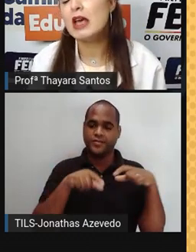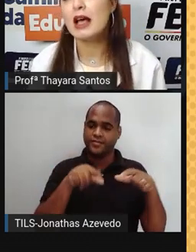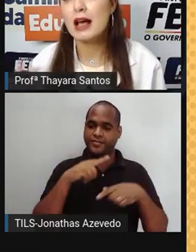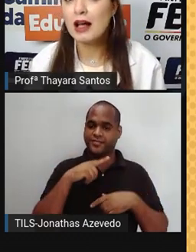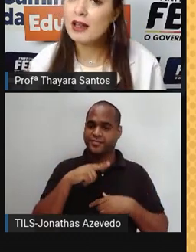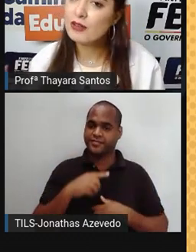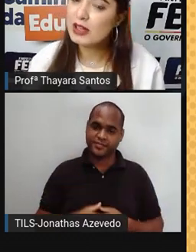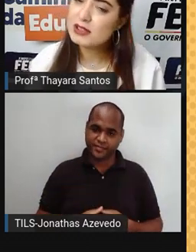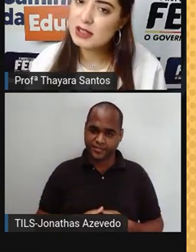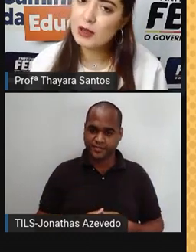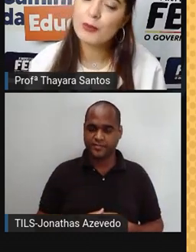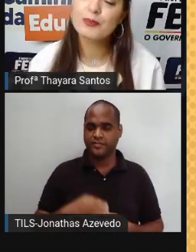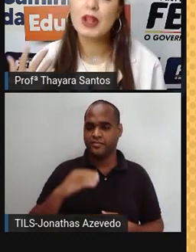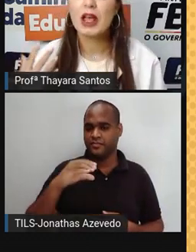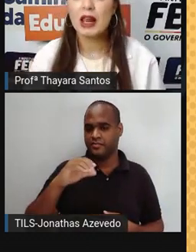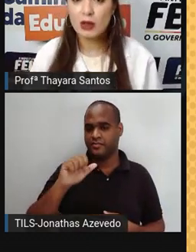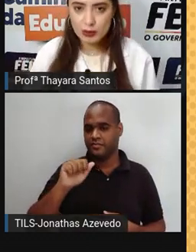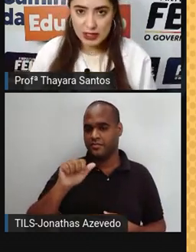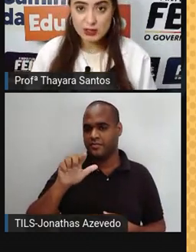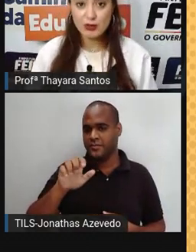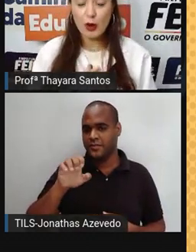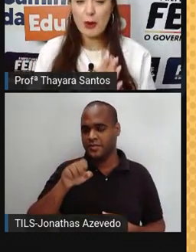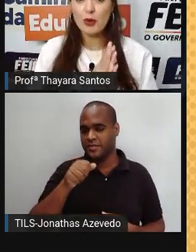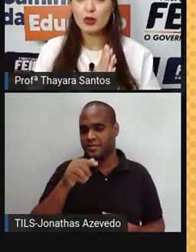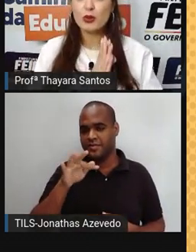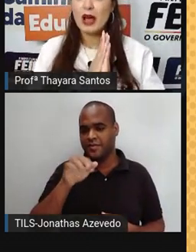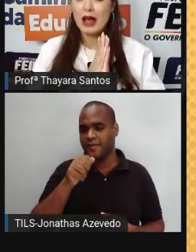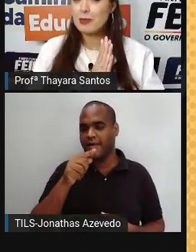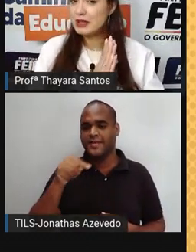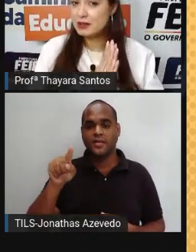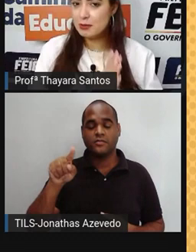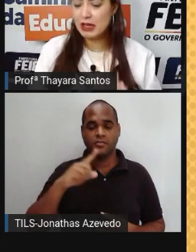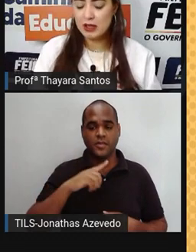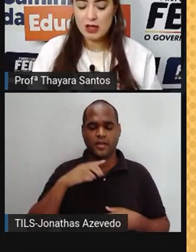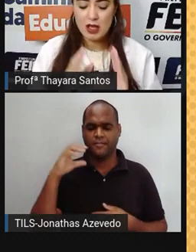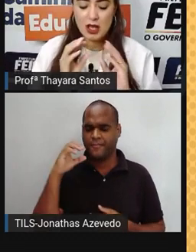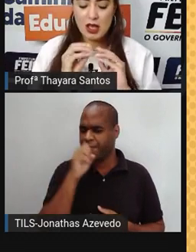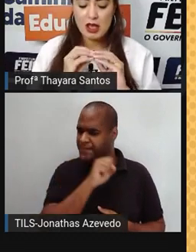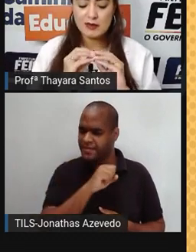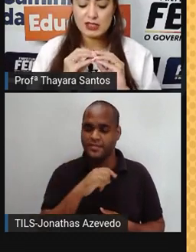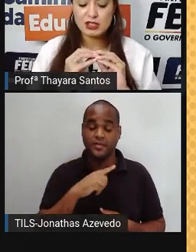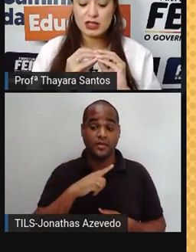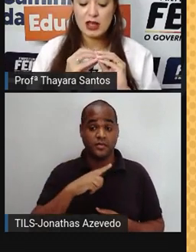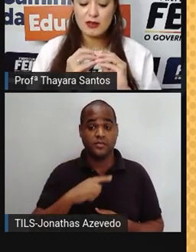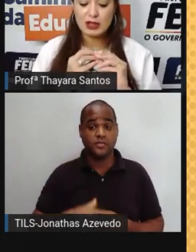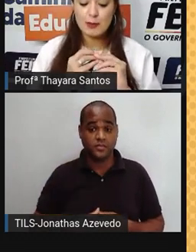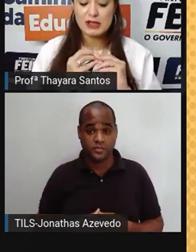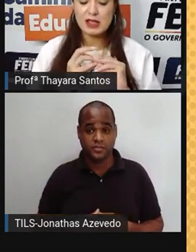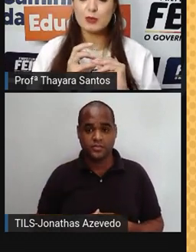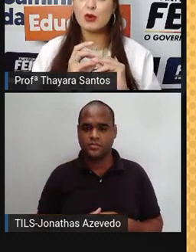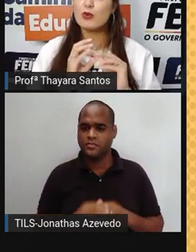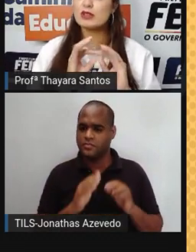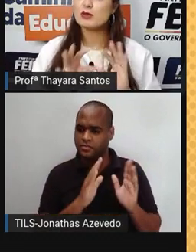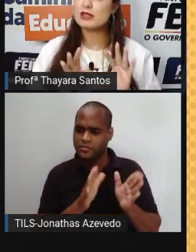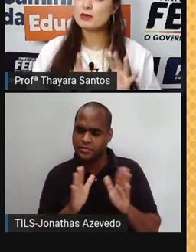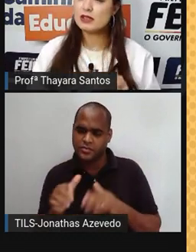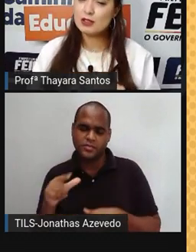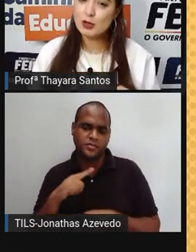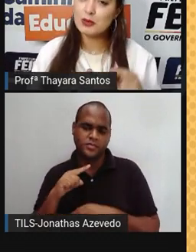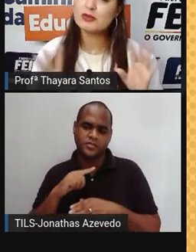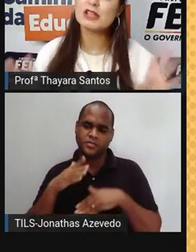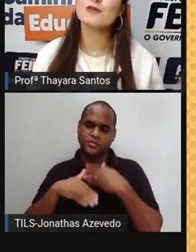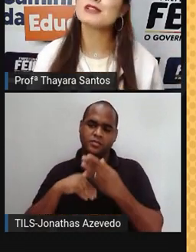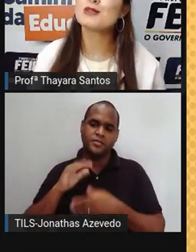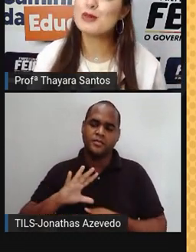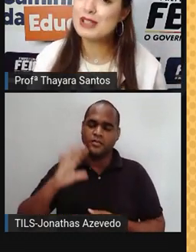e a calefação ela acontece de forma muito rápida também você já devem ter passado por alguma situação